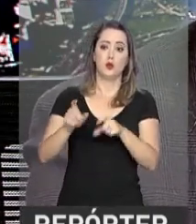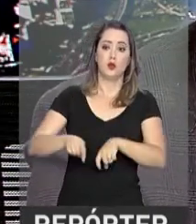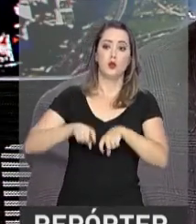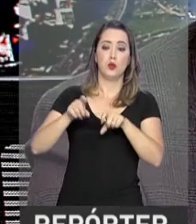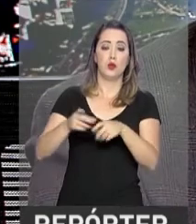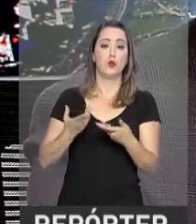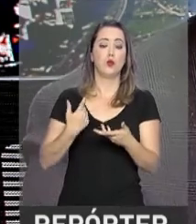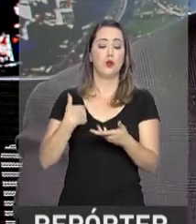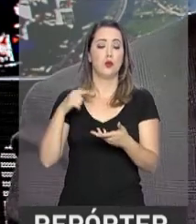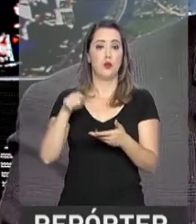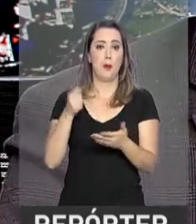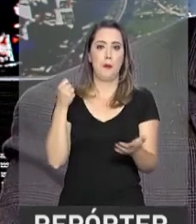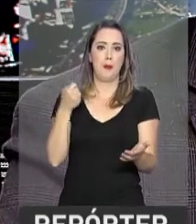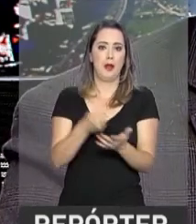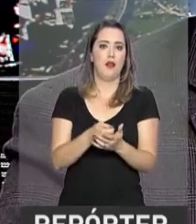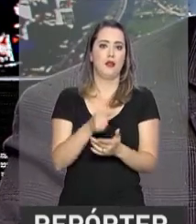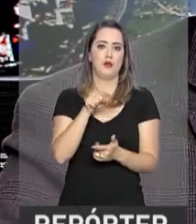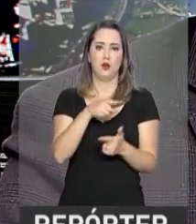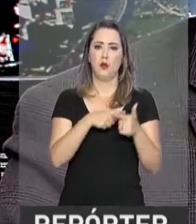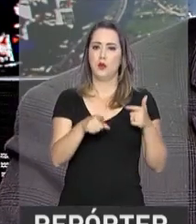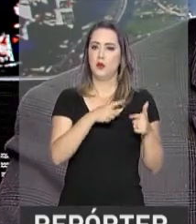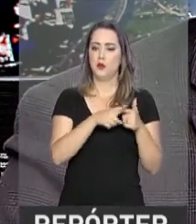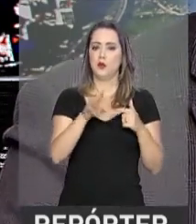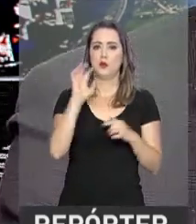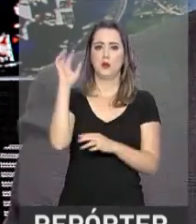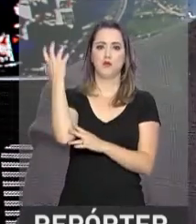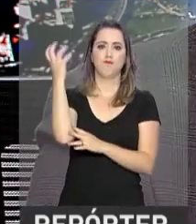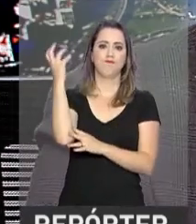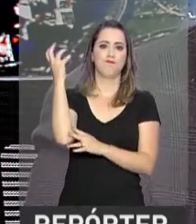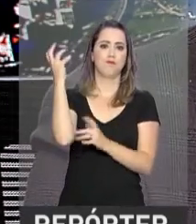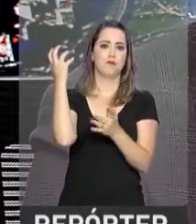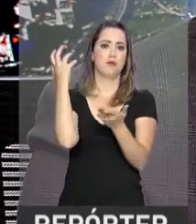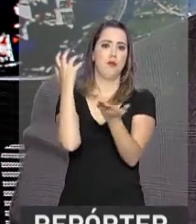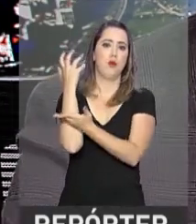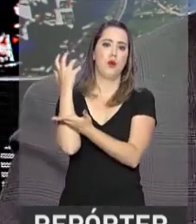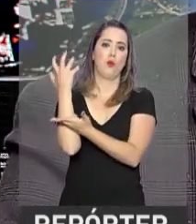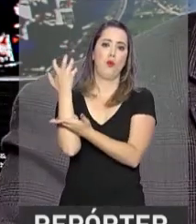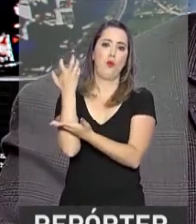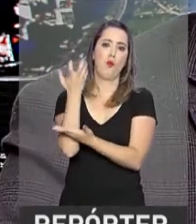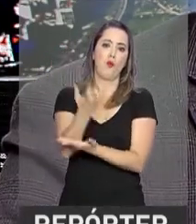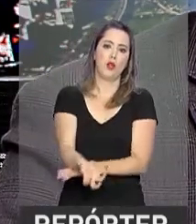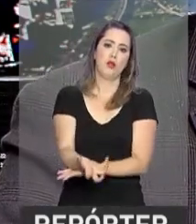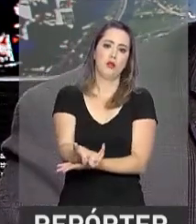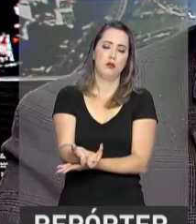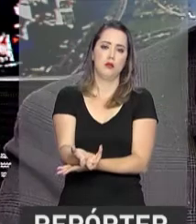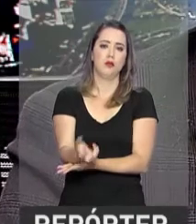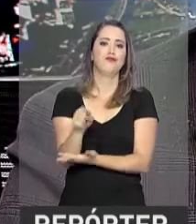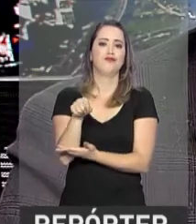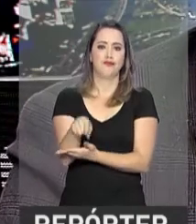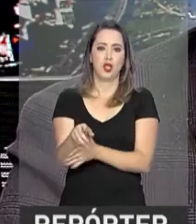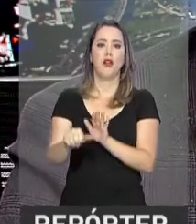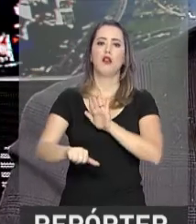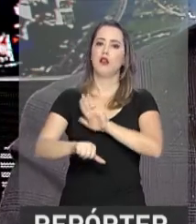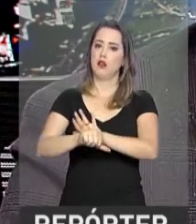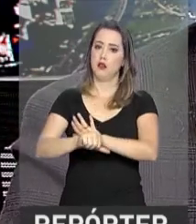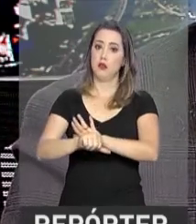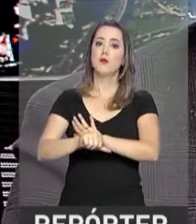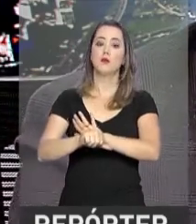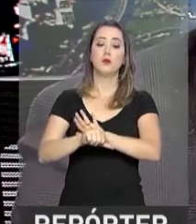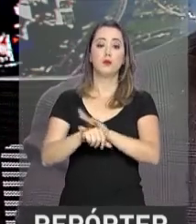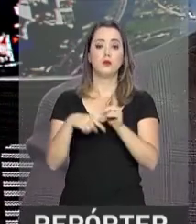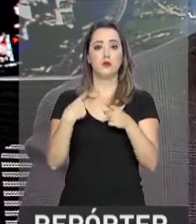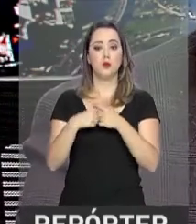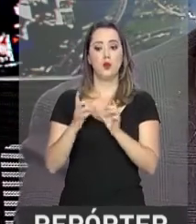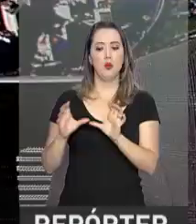brasileiro pague a conta pelo desmatamento que ocorre na amazônia que é o desmatamento criminoso é feito